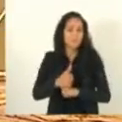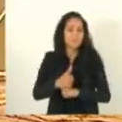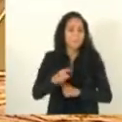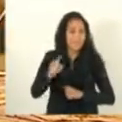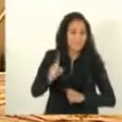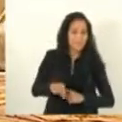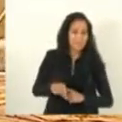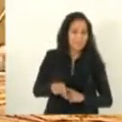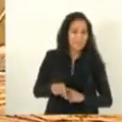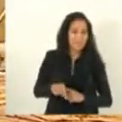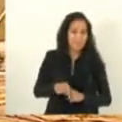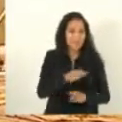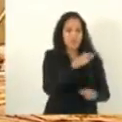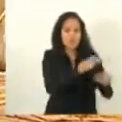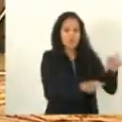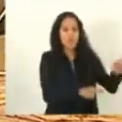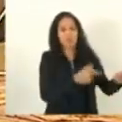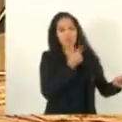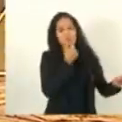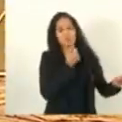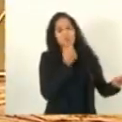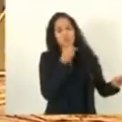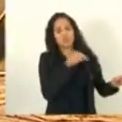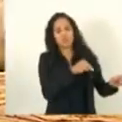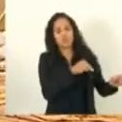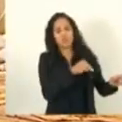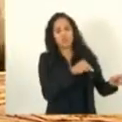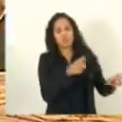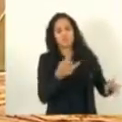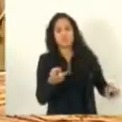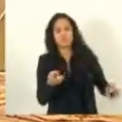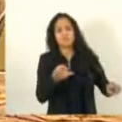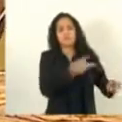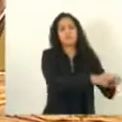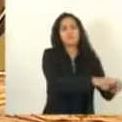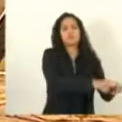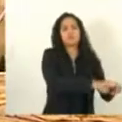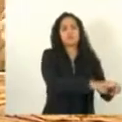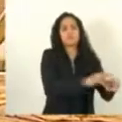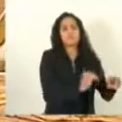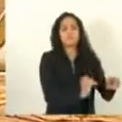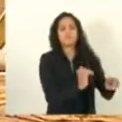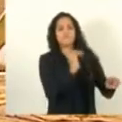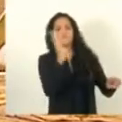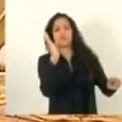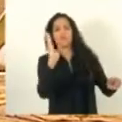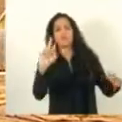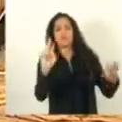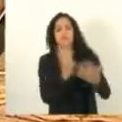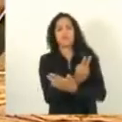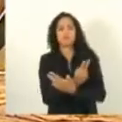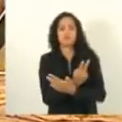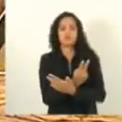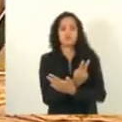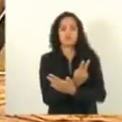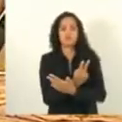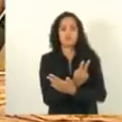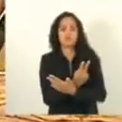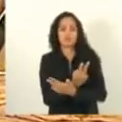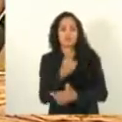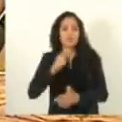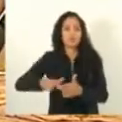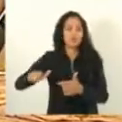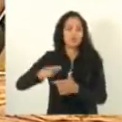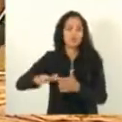para que aqueles meninos que saiam, que entraram lá porque cometeram um delito, possam sair de